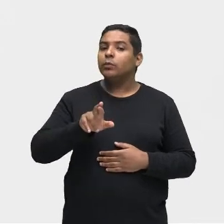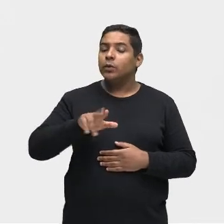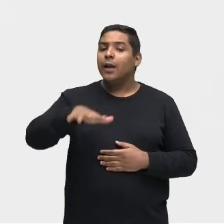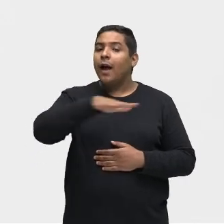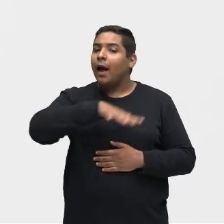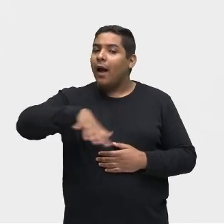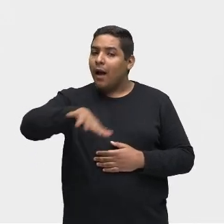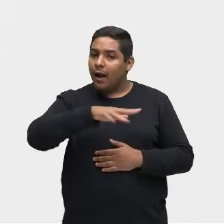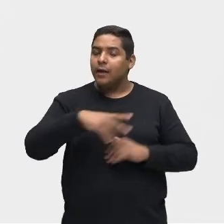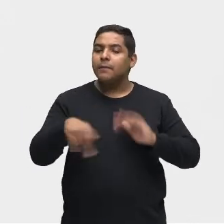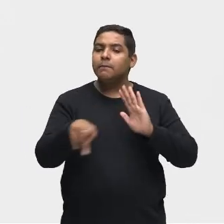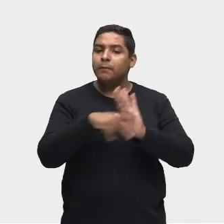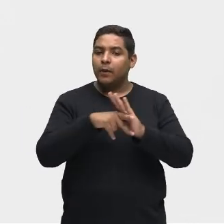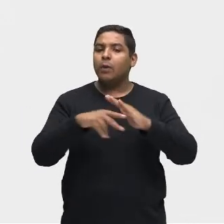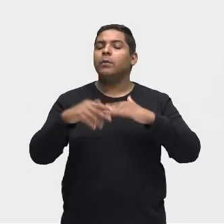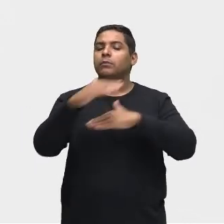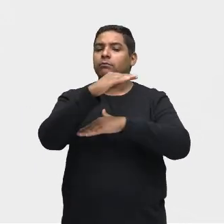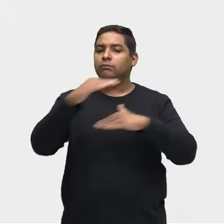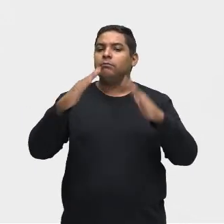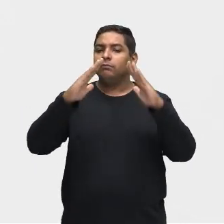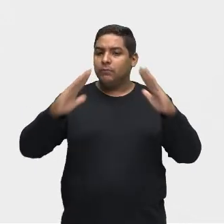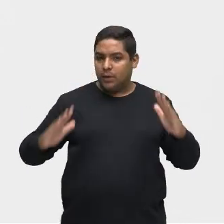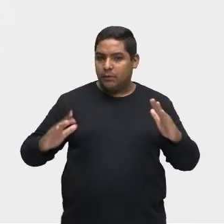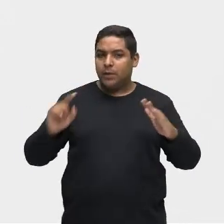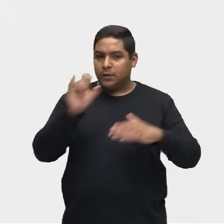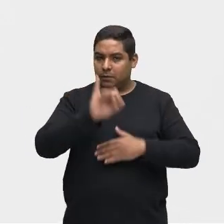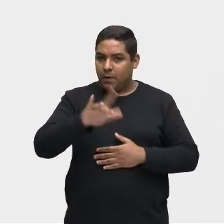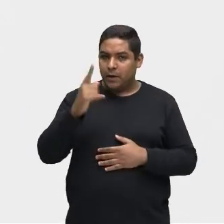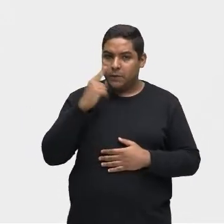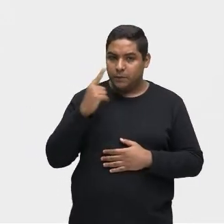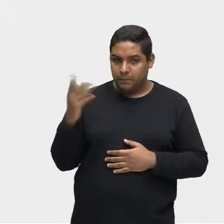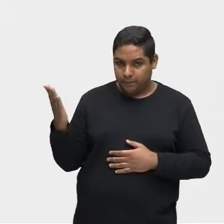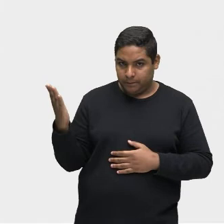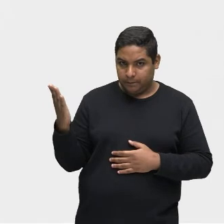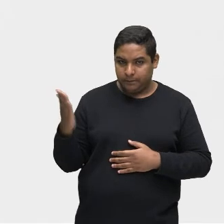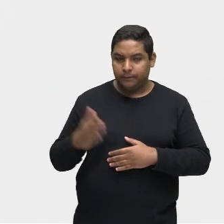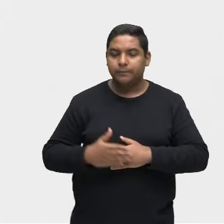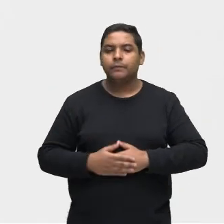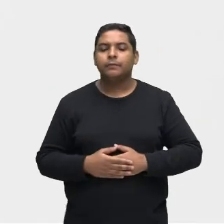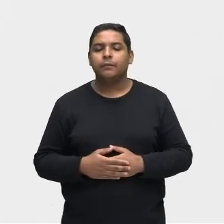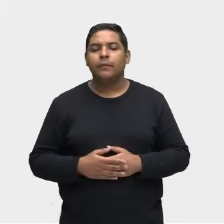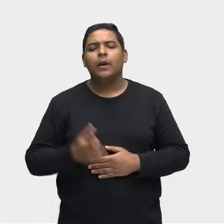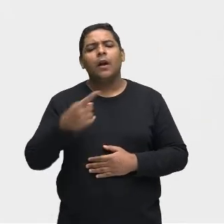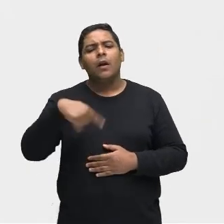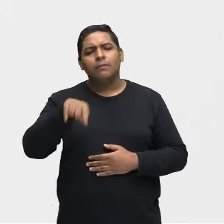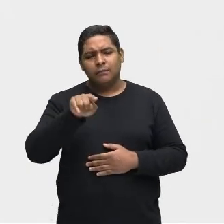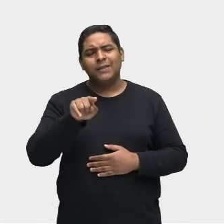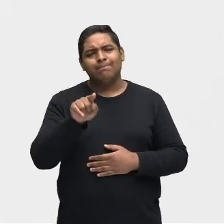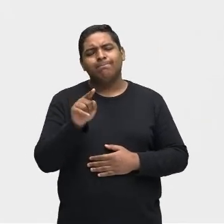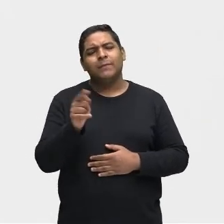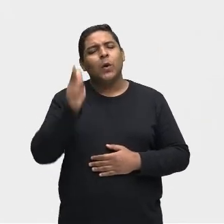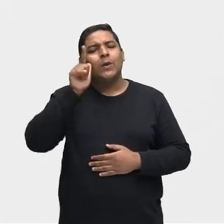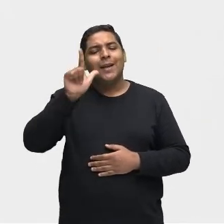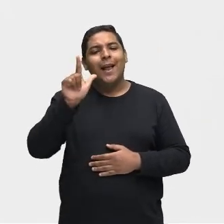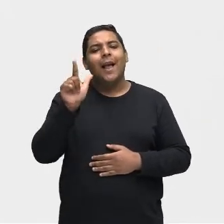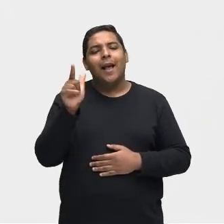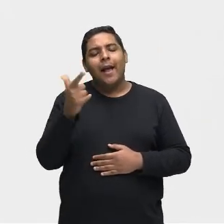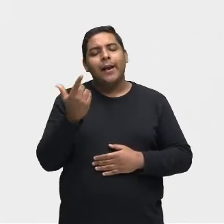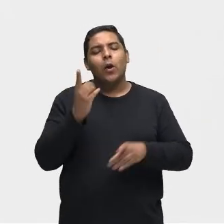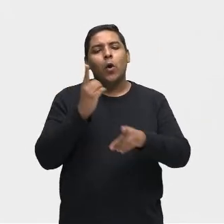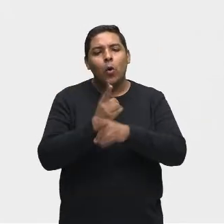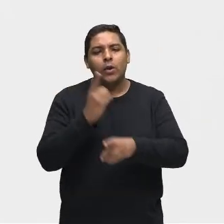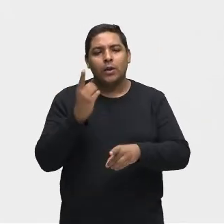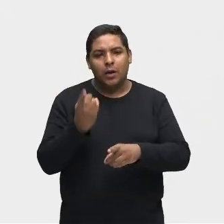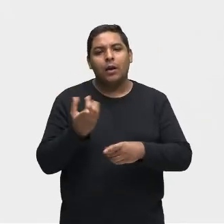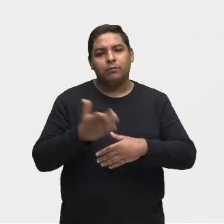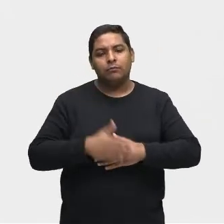a área do trapézio abaixo. Então, vejam bem, para nós determinarmos a área do trapézio